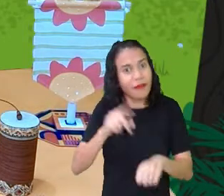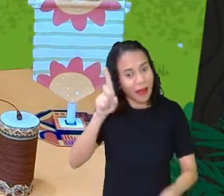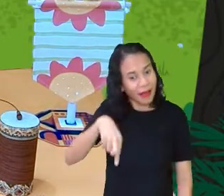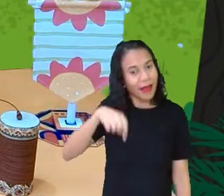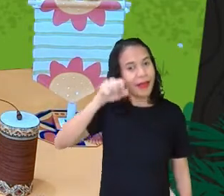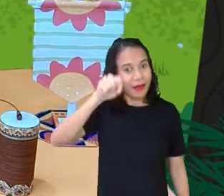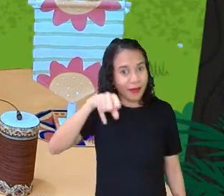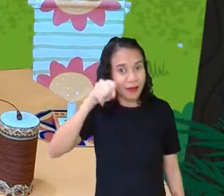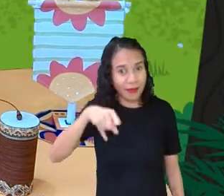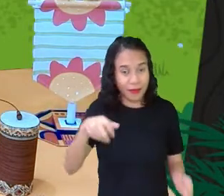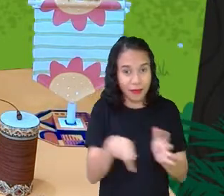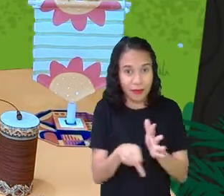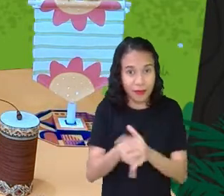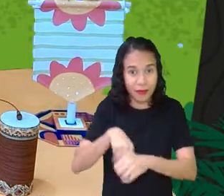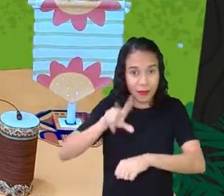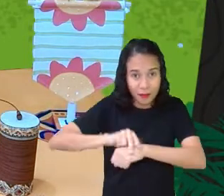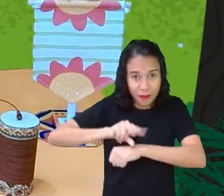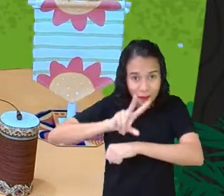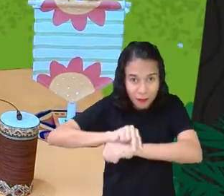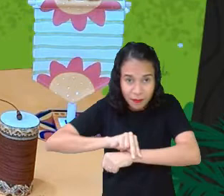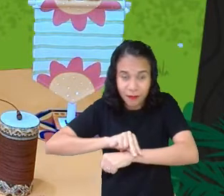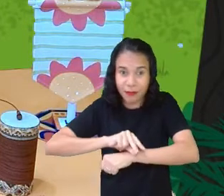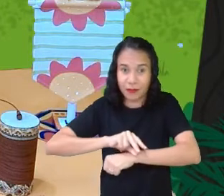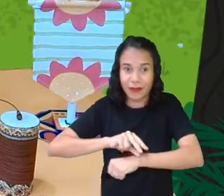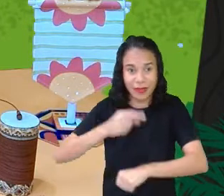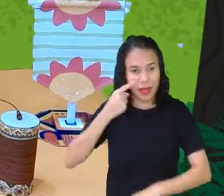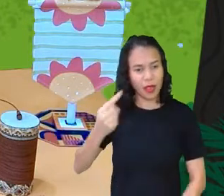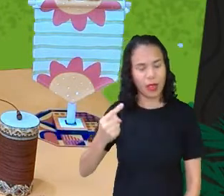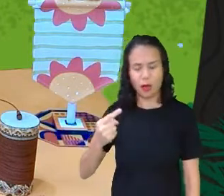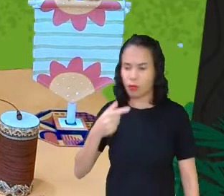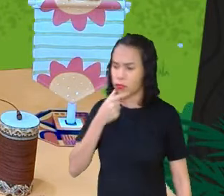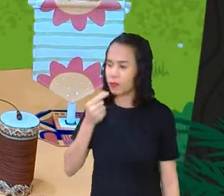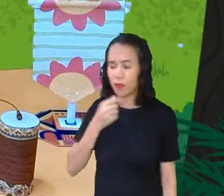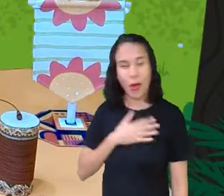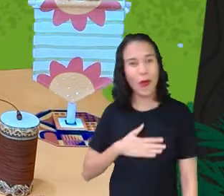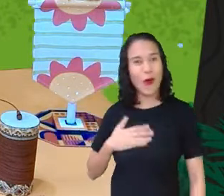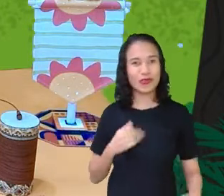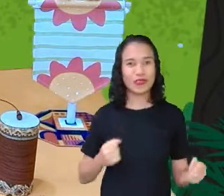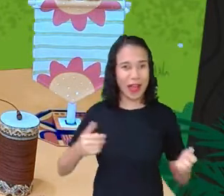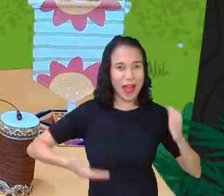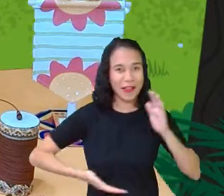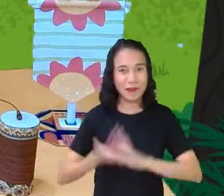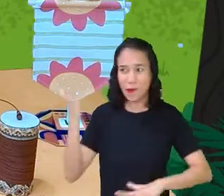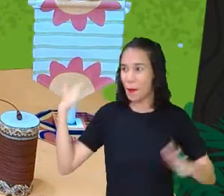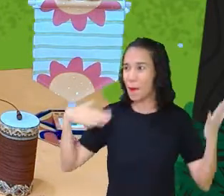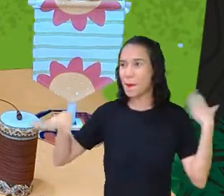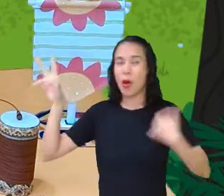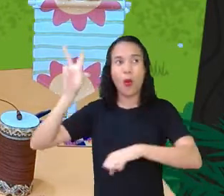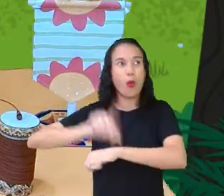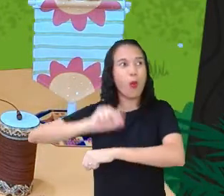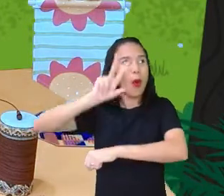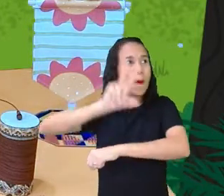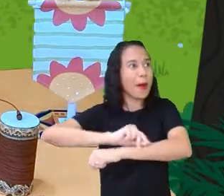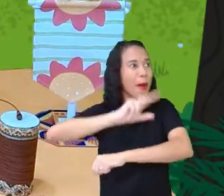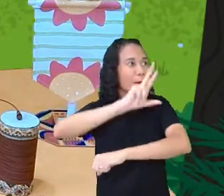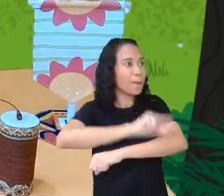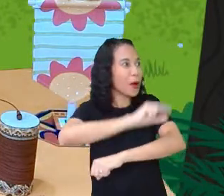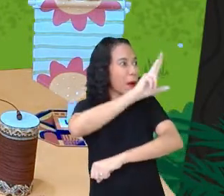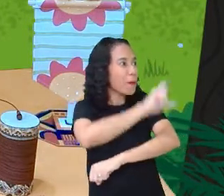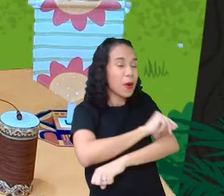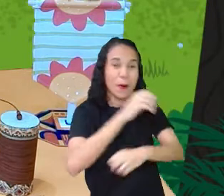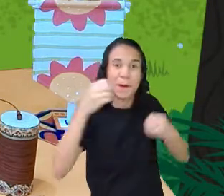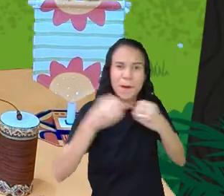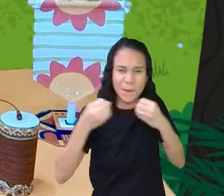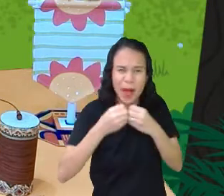mesmo. Gafanhoto. Kaluanã estava gostando dessa aventura. Quando foi chegando perto do